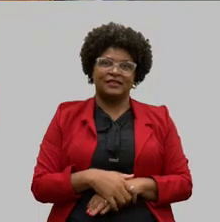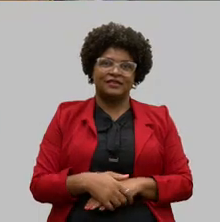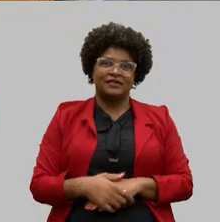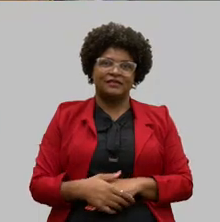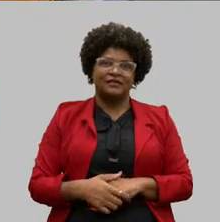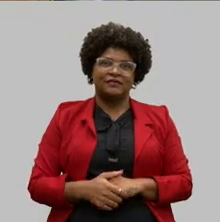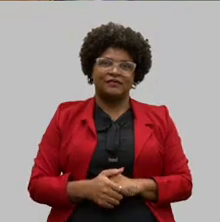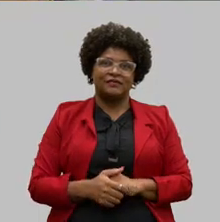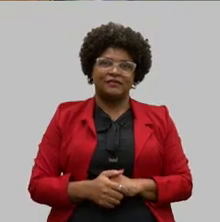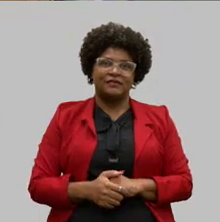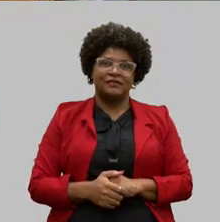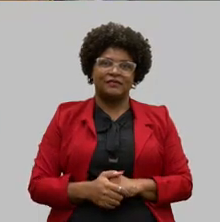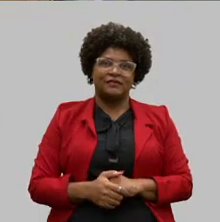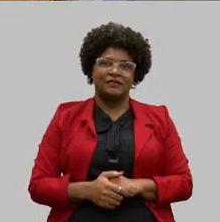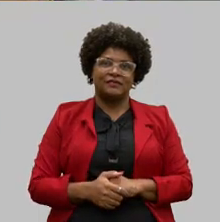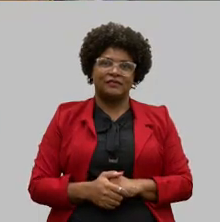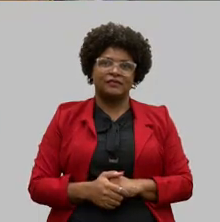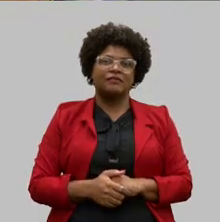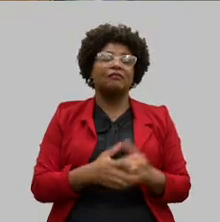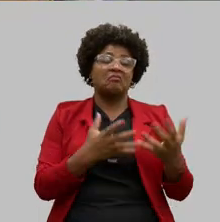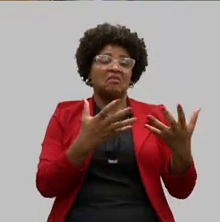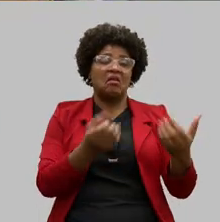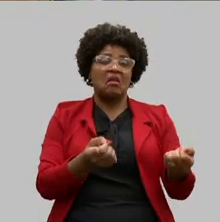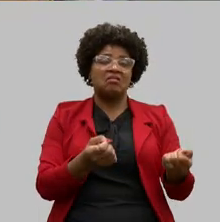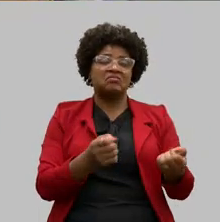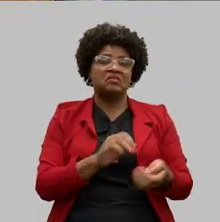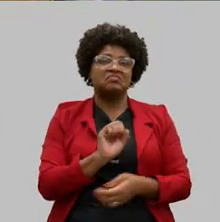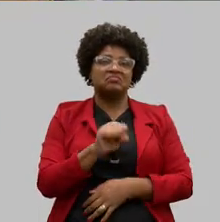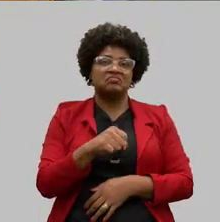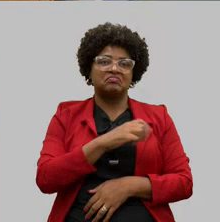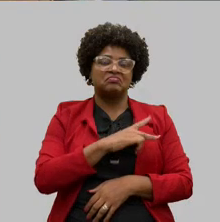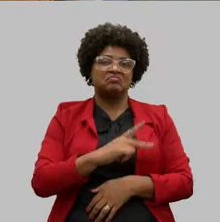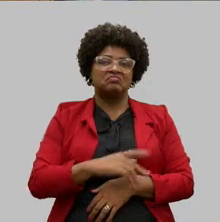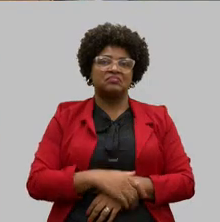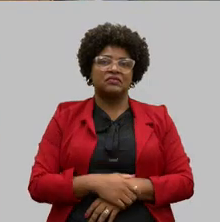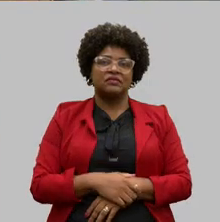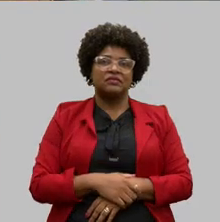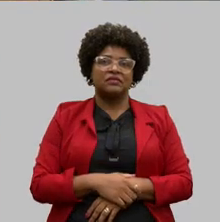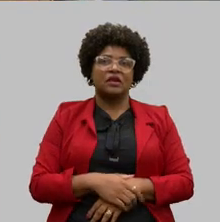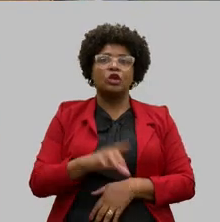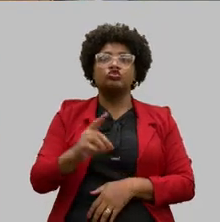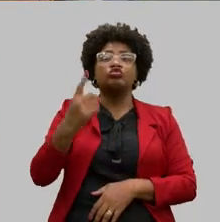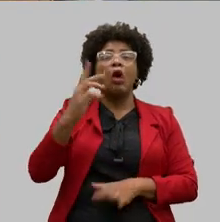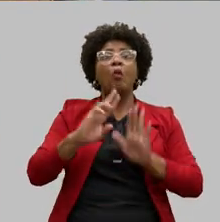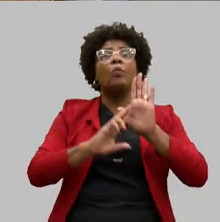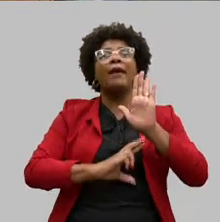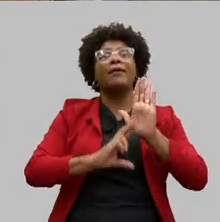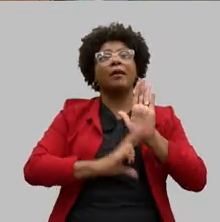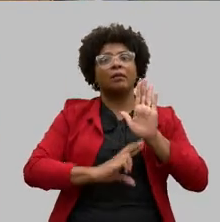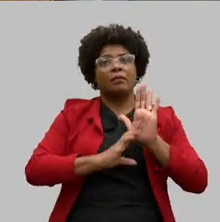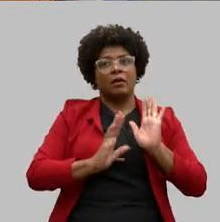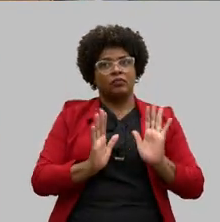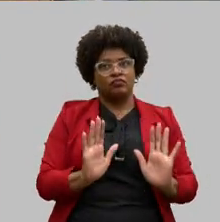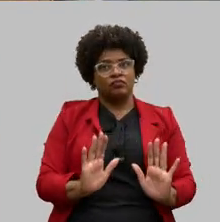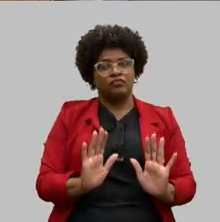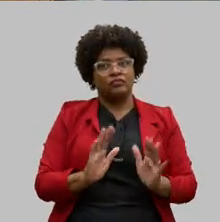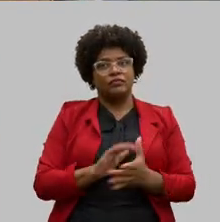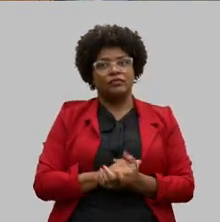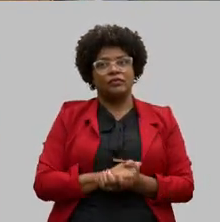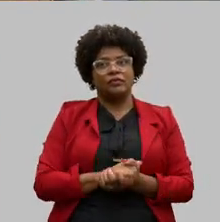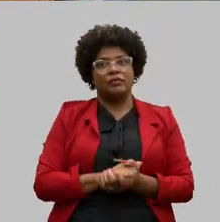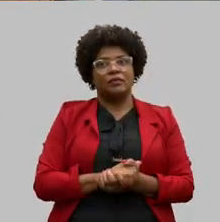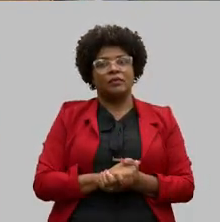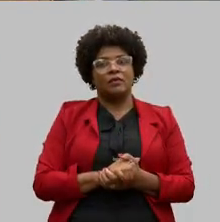plenário pela ordem Presidente eu só tenho um requerimento Presidente sim eh eu